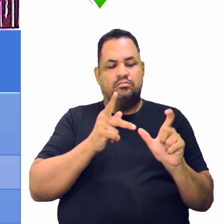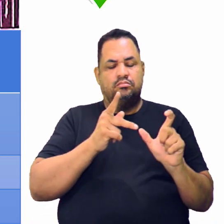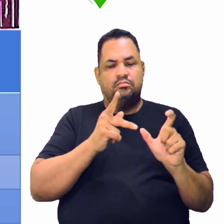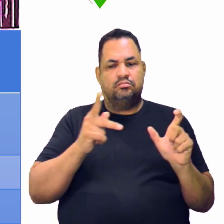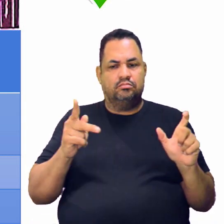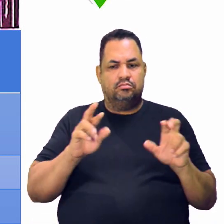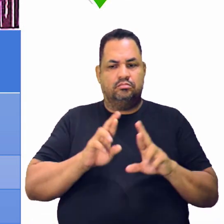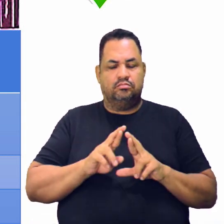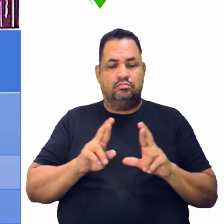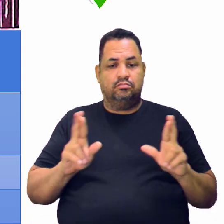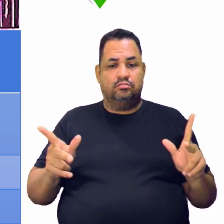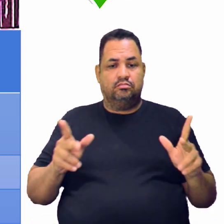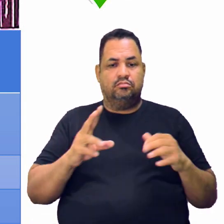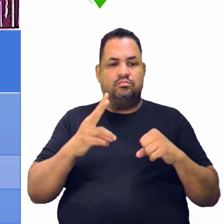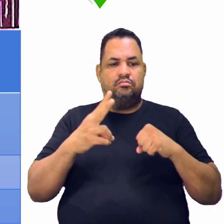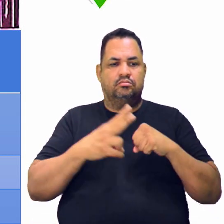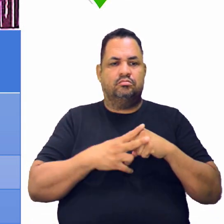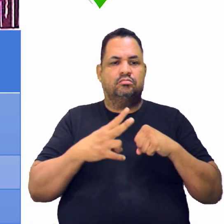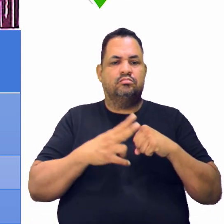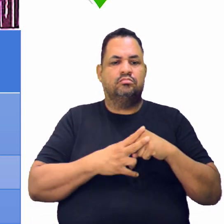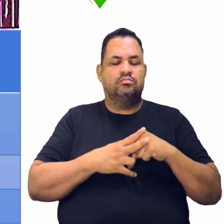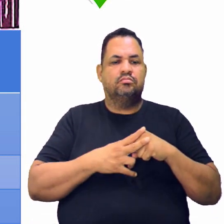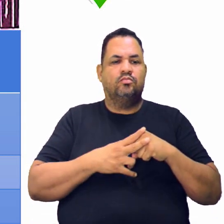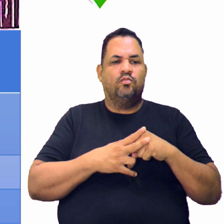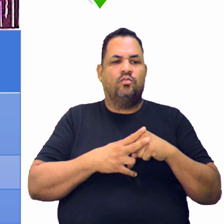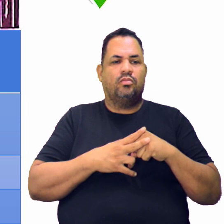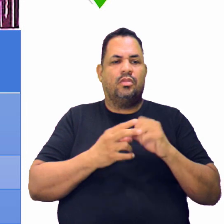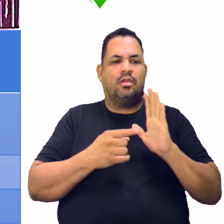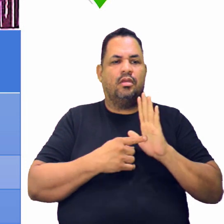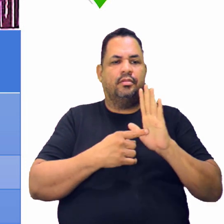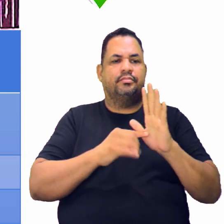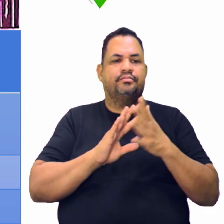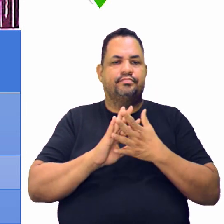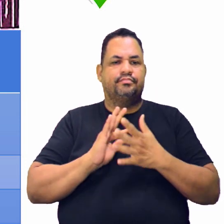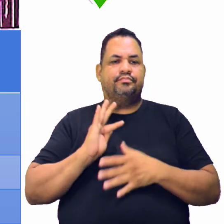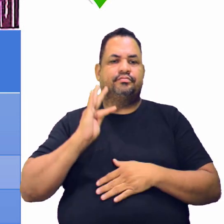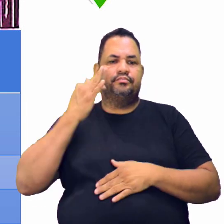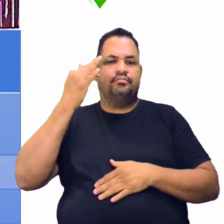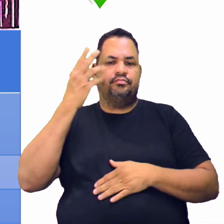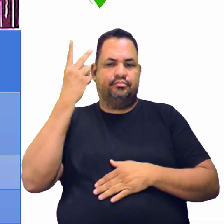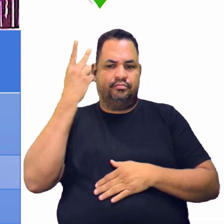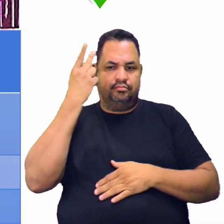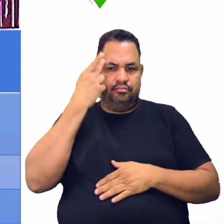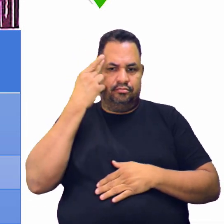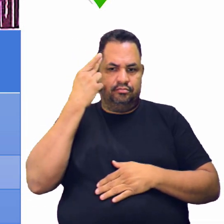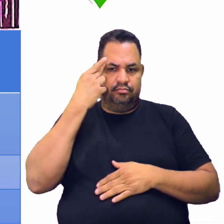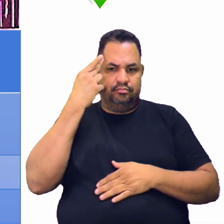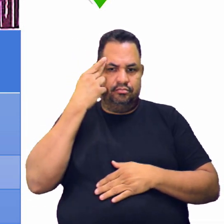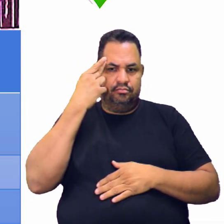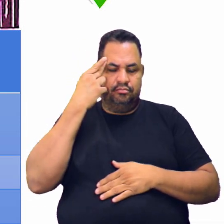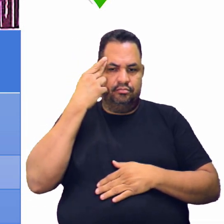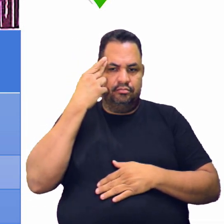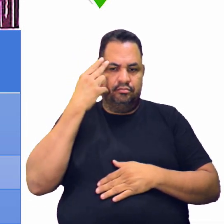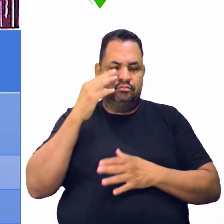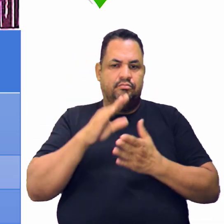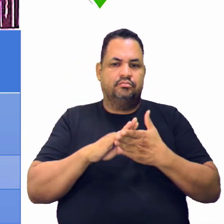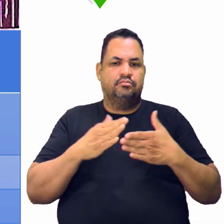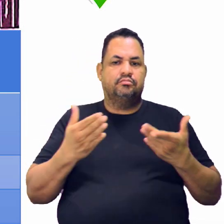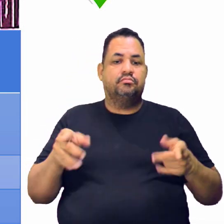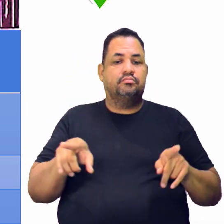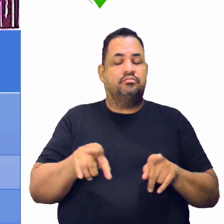predicado, a diferença vem com o verbo, né? Que indica fenômeno natural, amadinho. Entendeu? Fenômeno